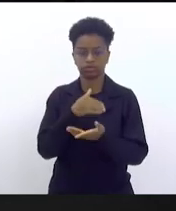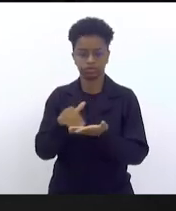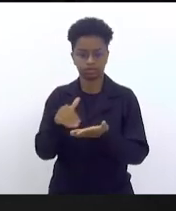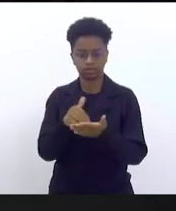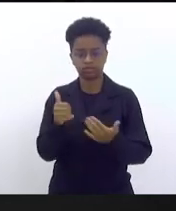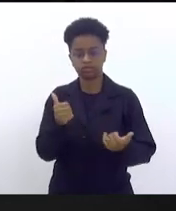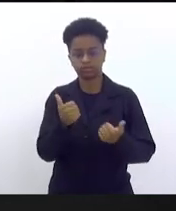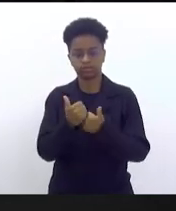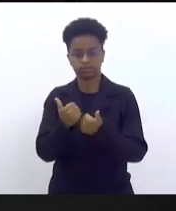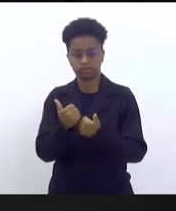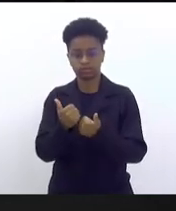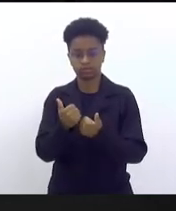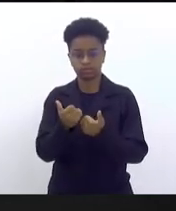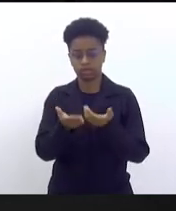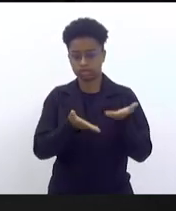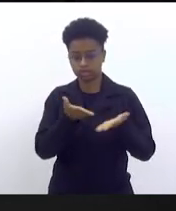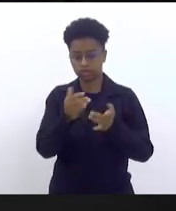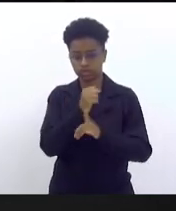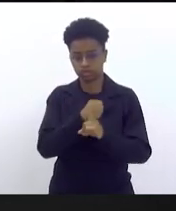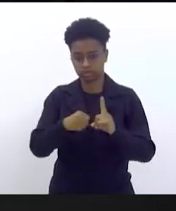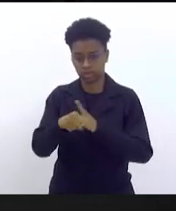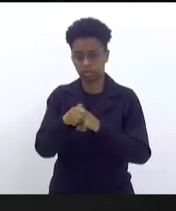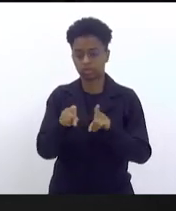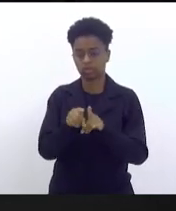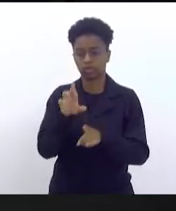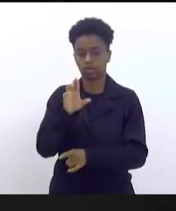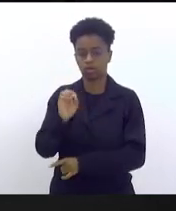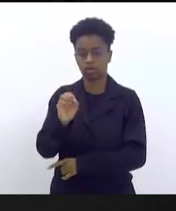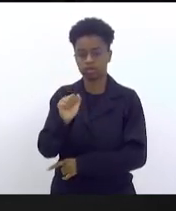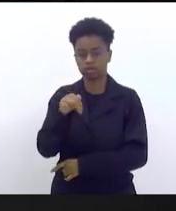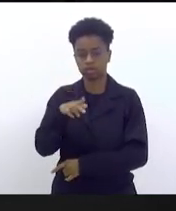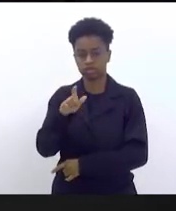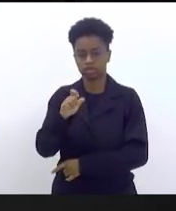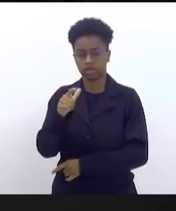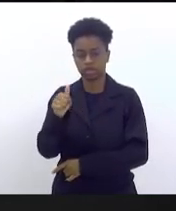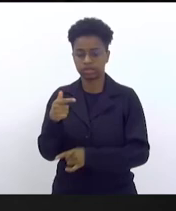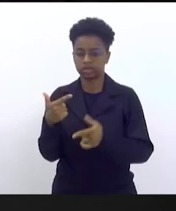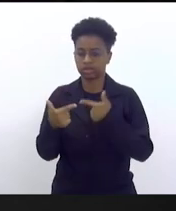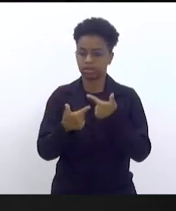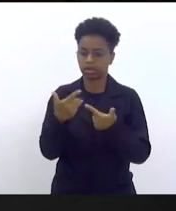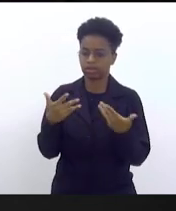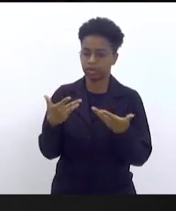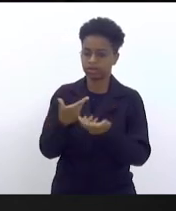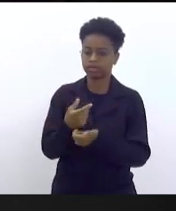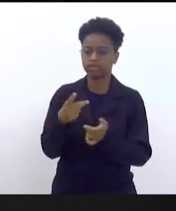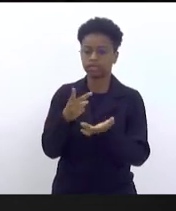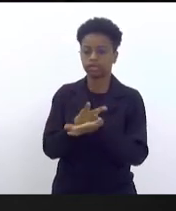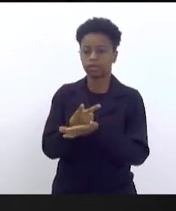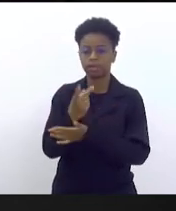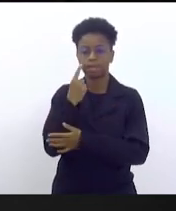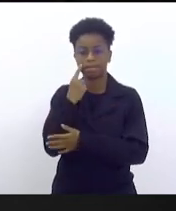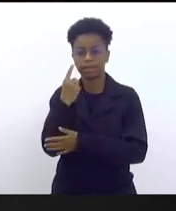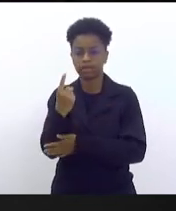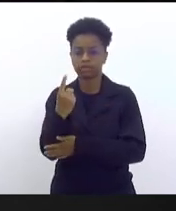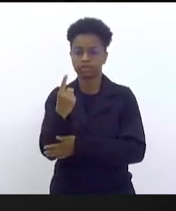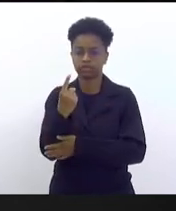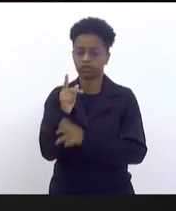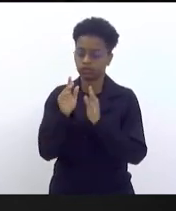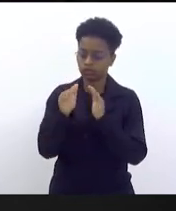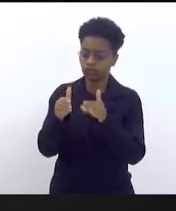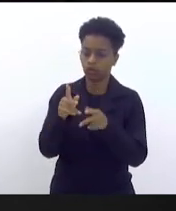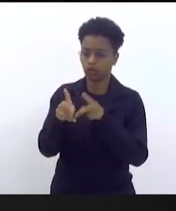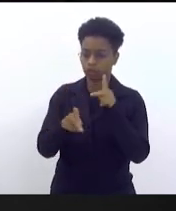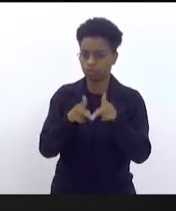de existência social a Rosângela Gomes que tem feito um excelente trabalho a frente pensando sempre na população